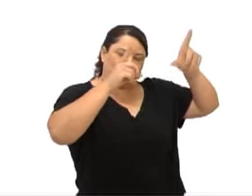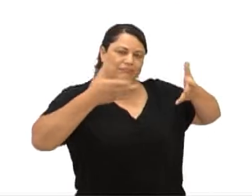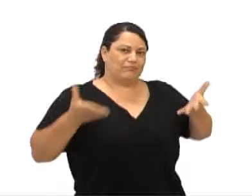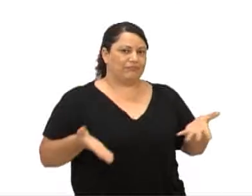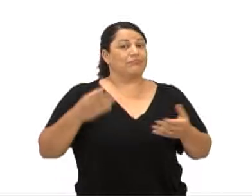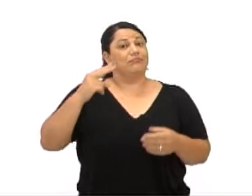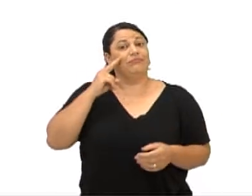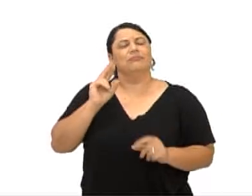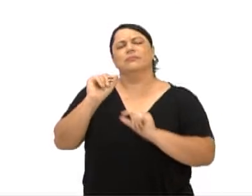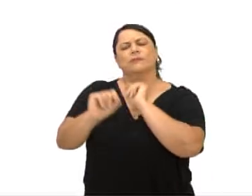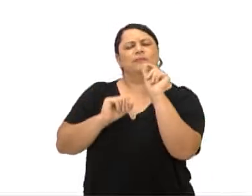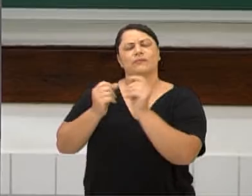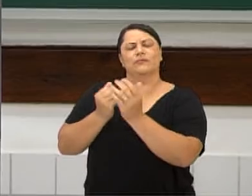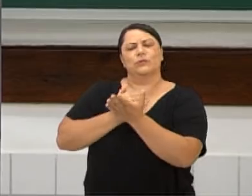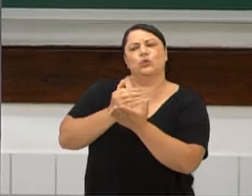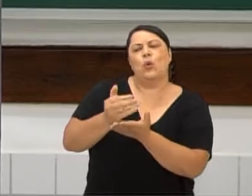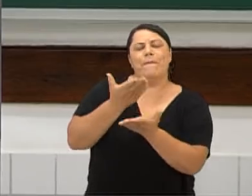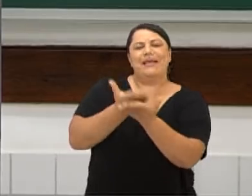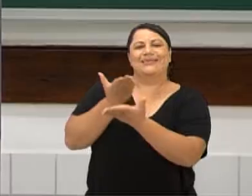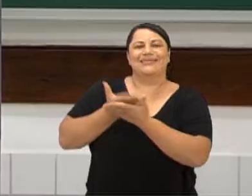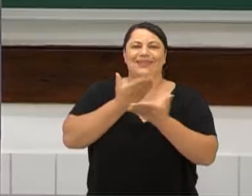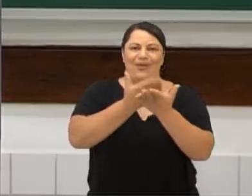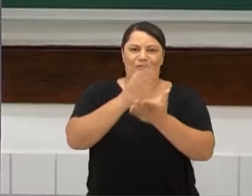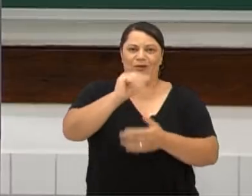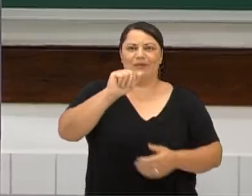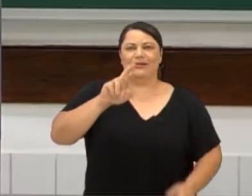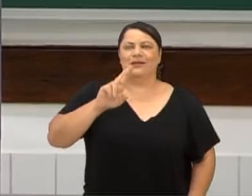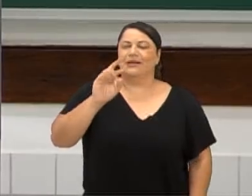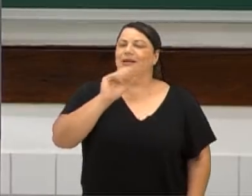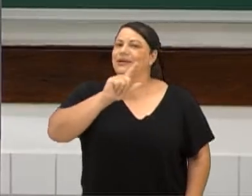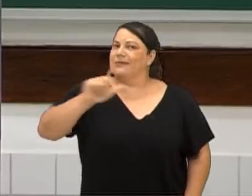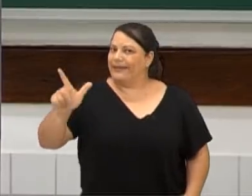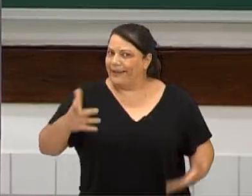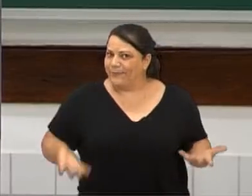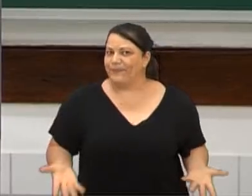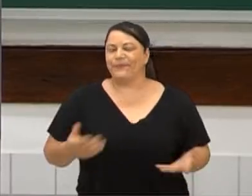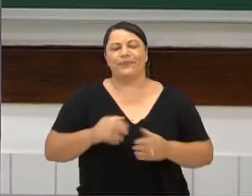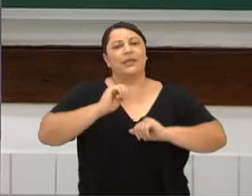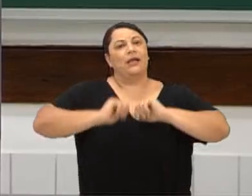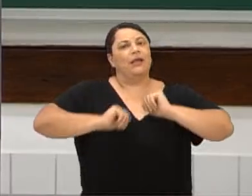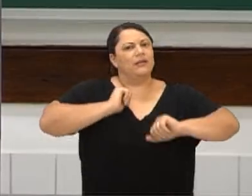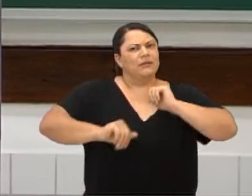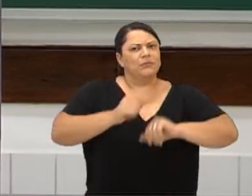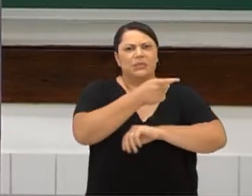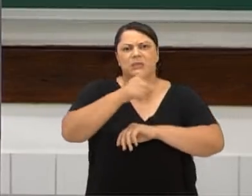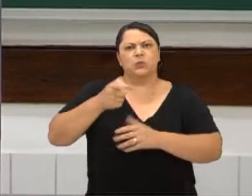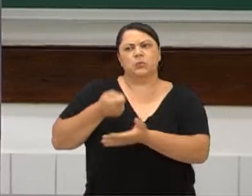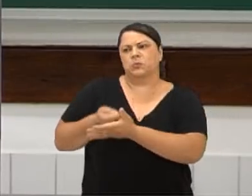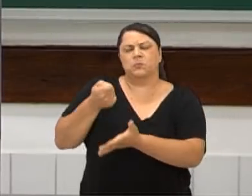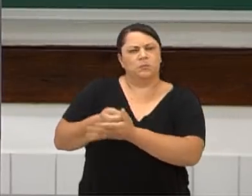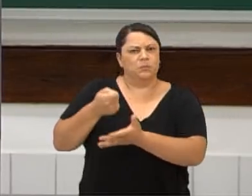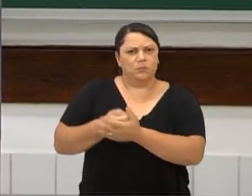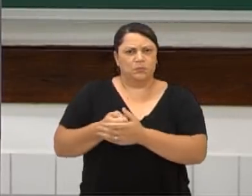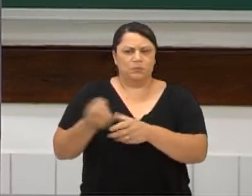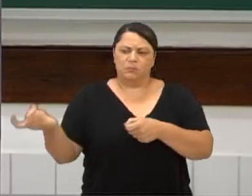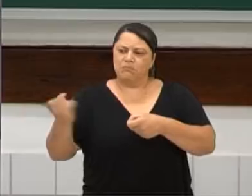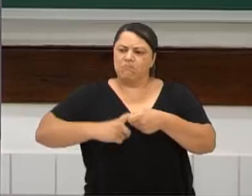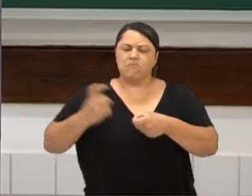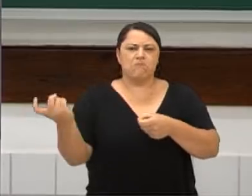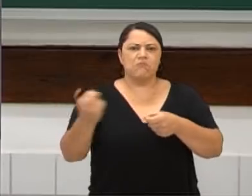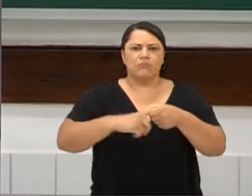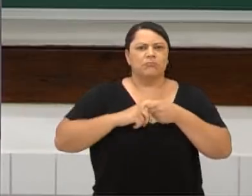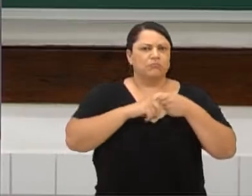no começo da aula. Muito bem, no cartel, essas empresas, elas não são necessariamente parceiras, ou